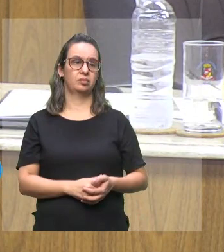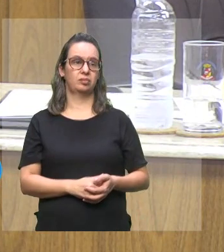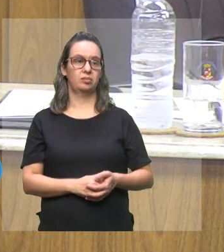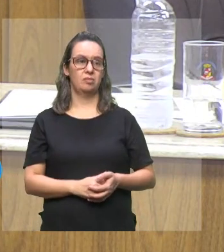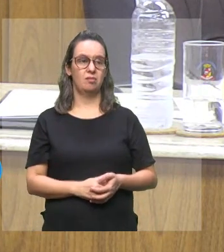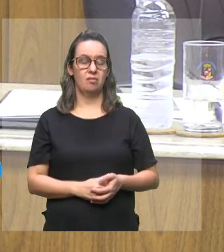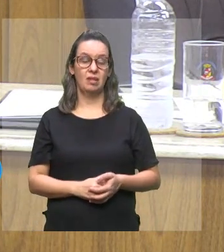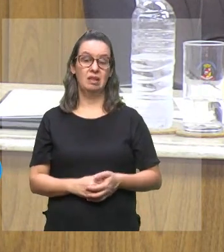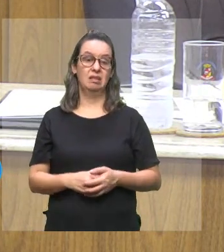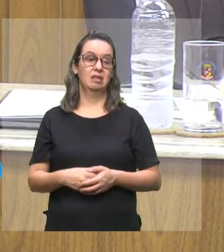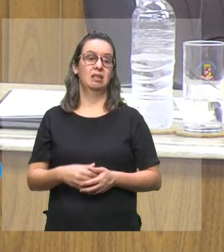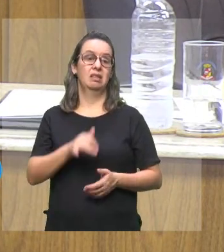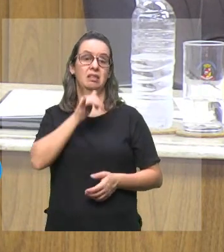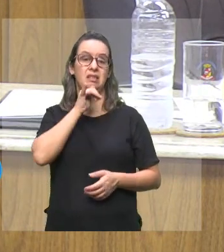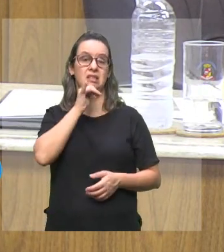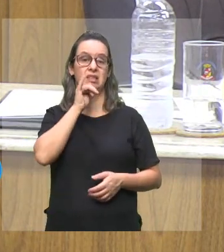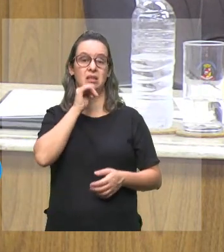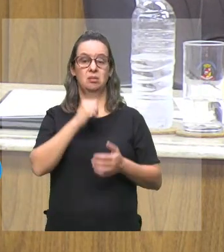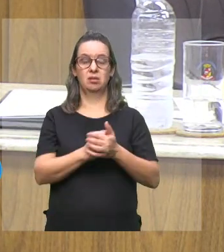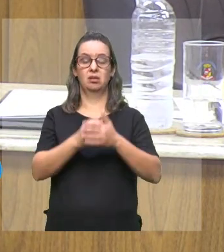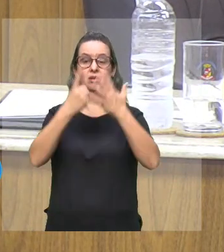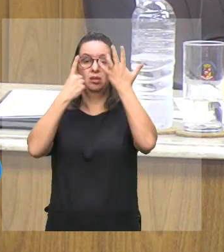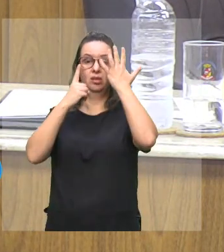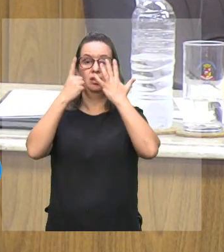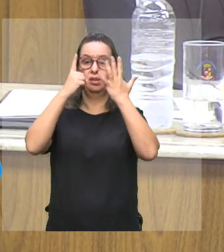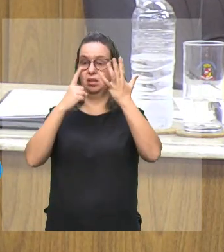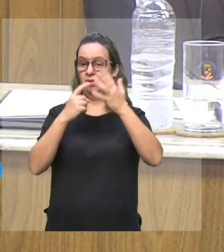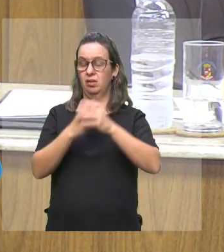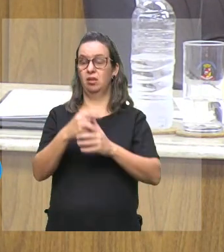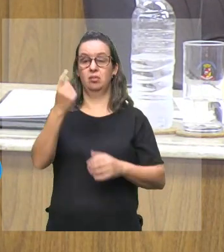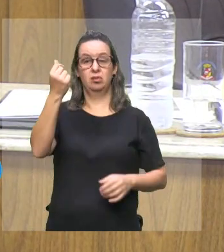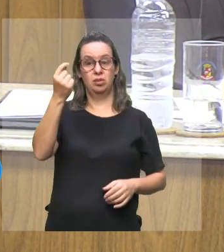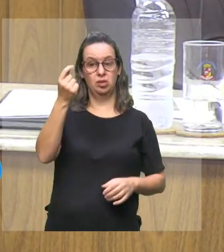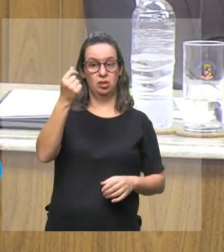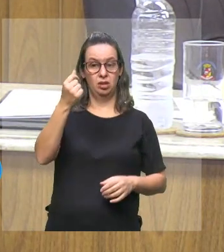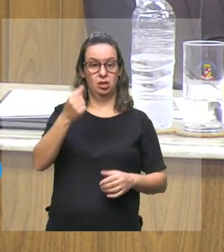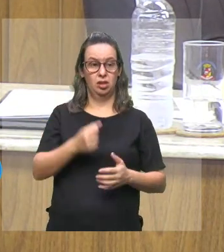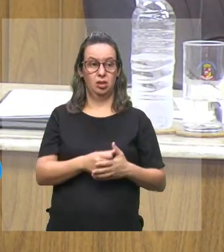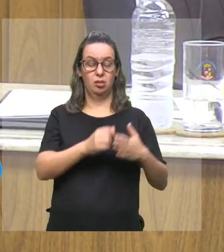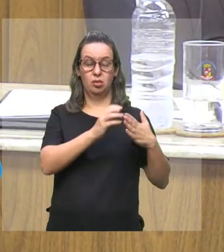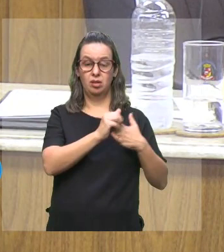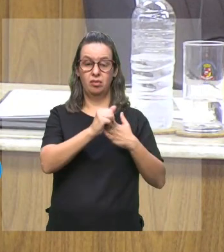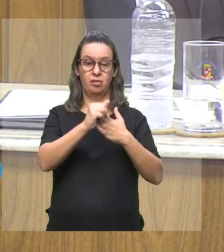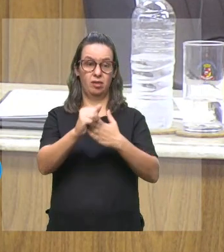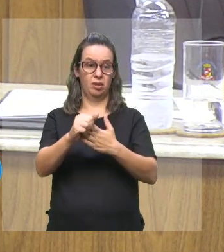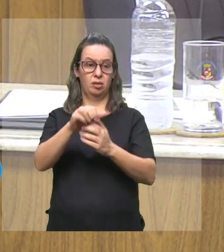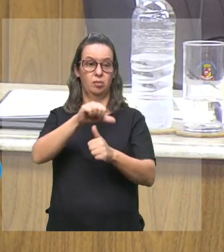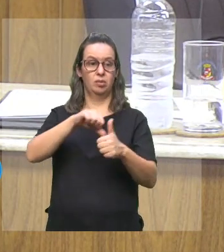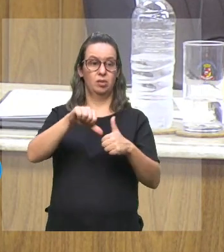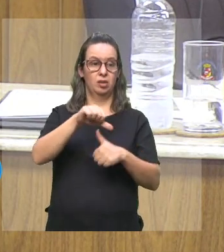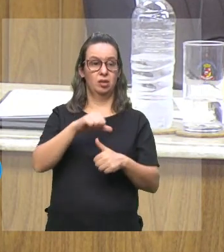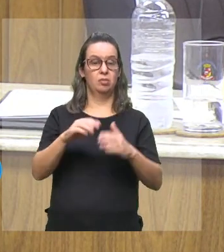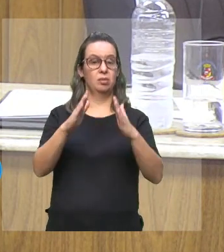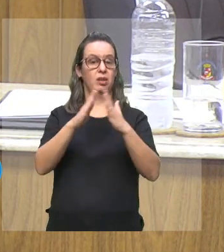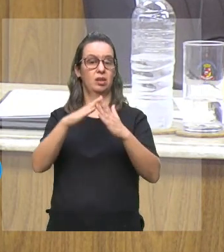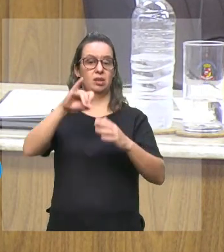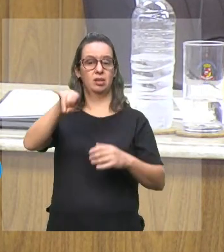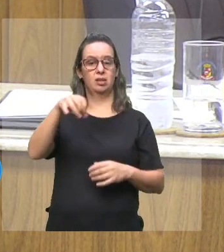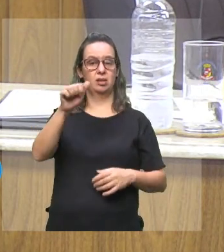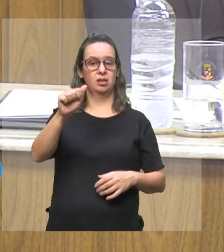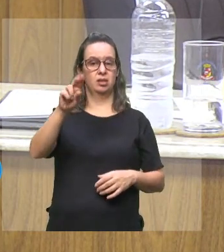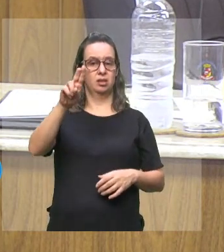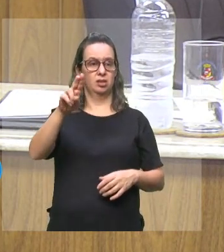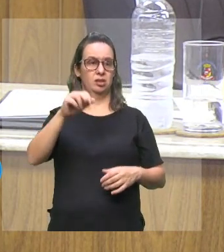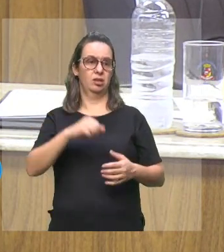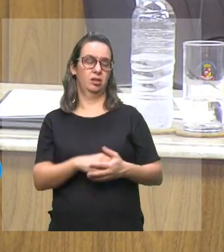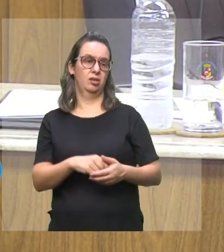carnaval. Não, a gente vai mandar o dinheiro do carnaval para a casa de apoio de Jaú. Mentira. Ah, não, a gente vai fazer essa horta aqui porque eu